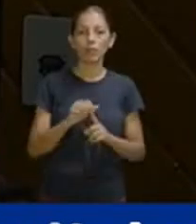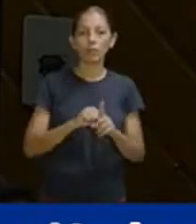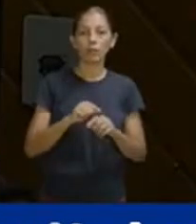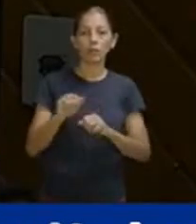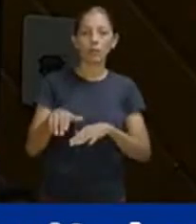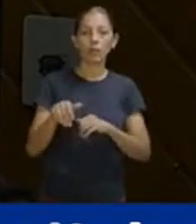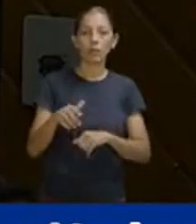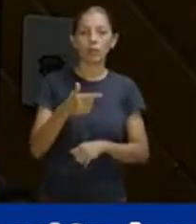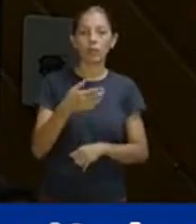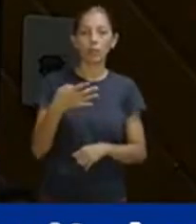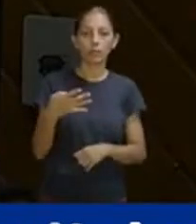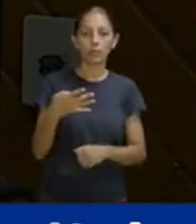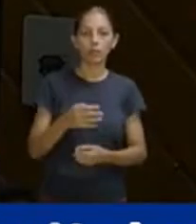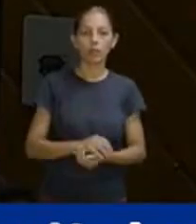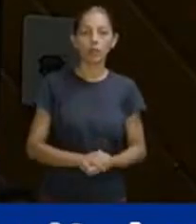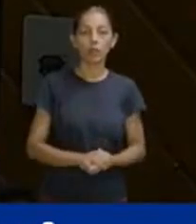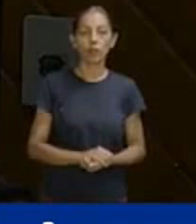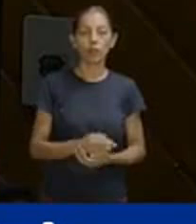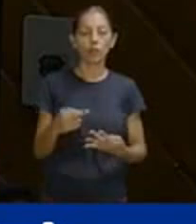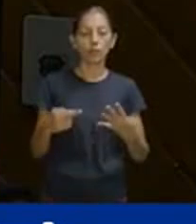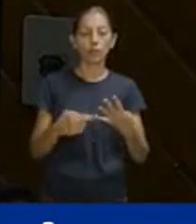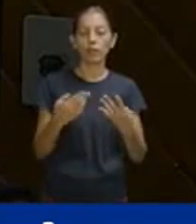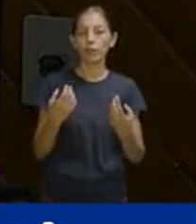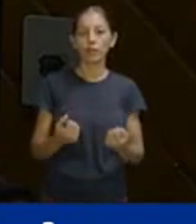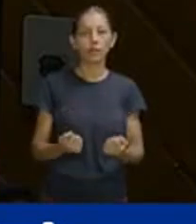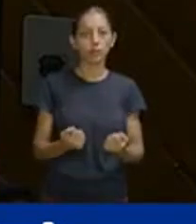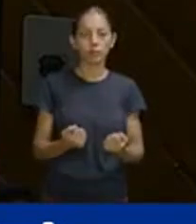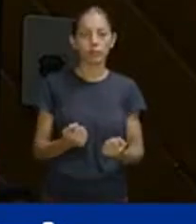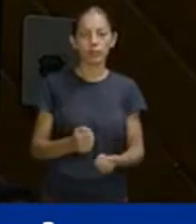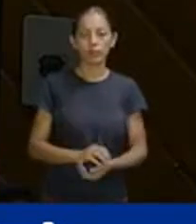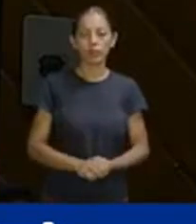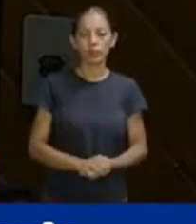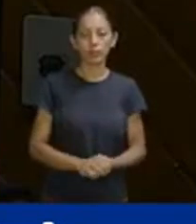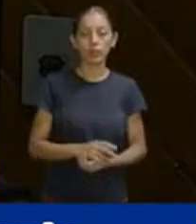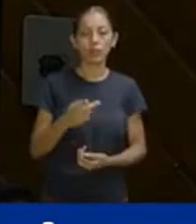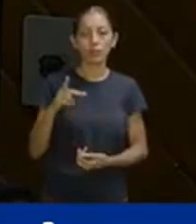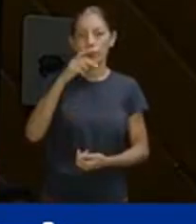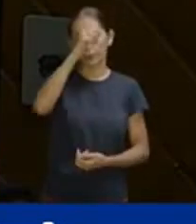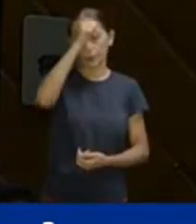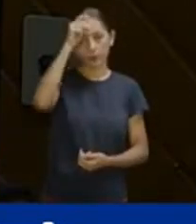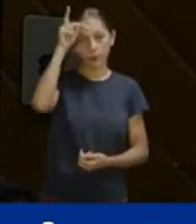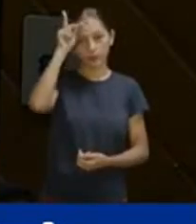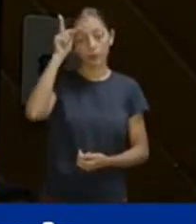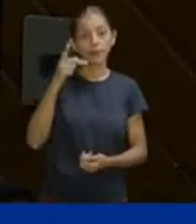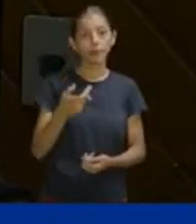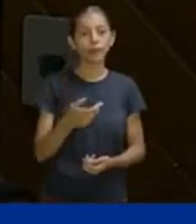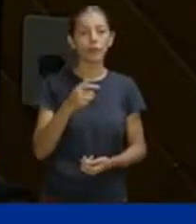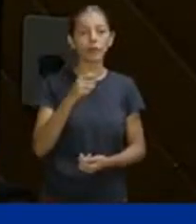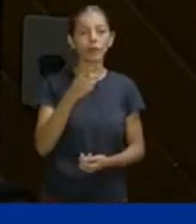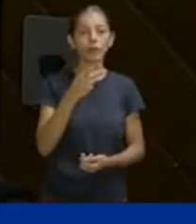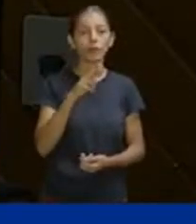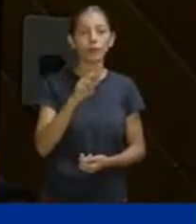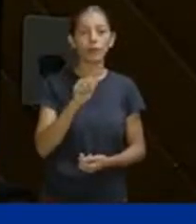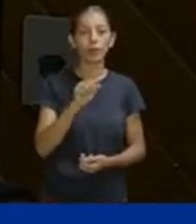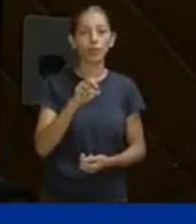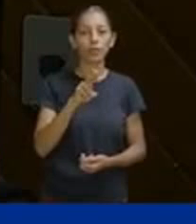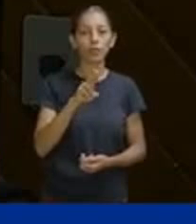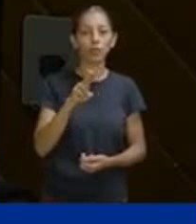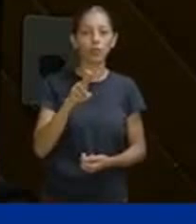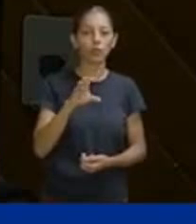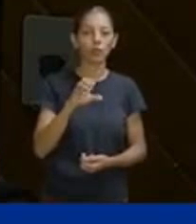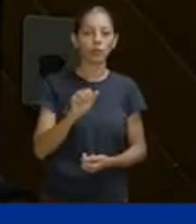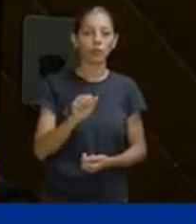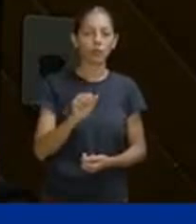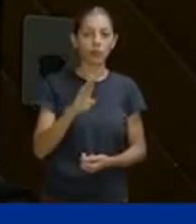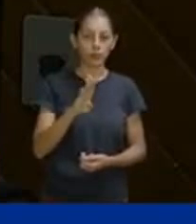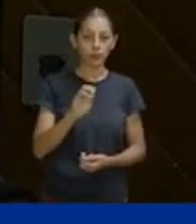recurso contra a decisão que deferiu o registro de sua candidatura ao cargo de prefeito do município de Pracuba nas eleições municipais